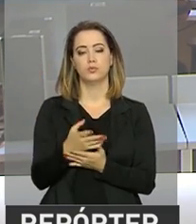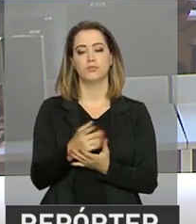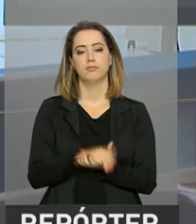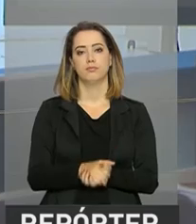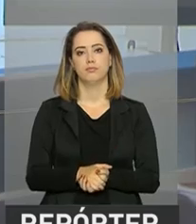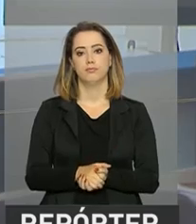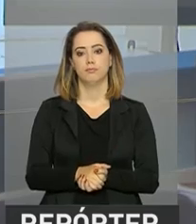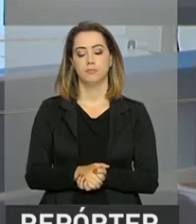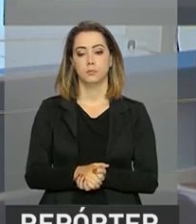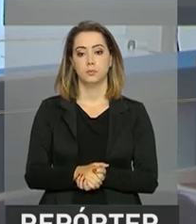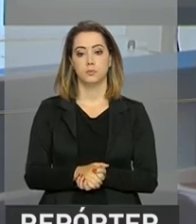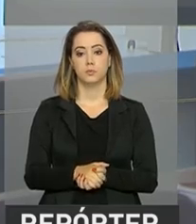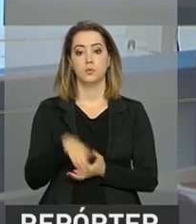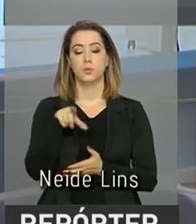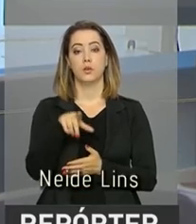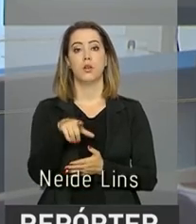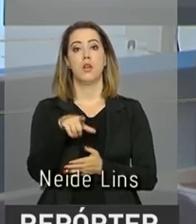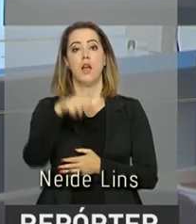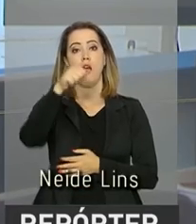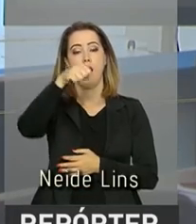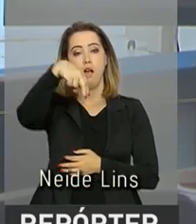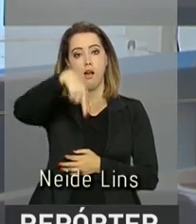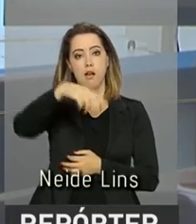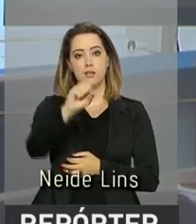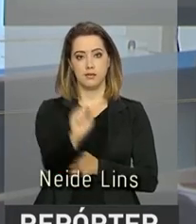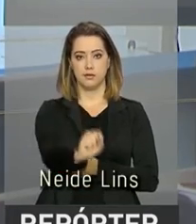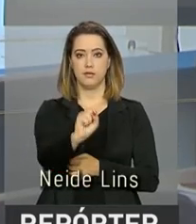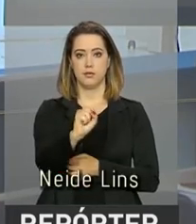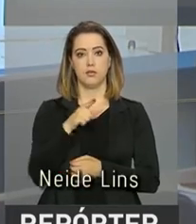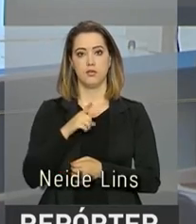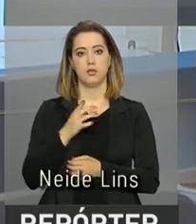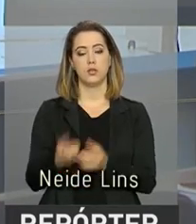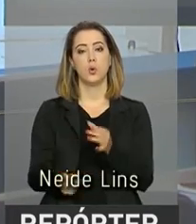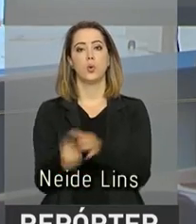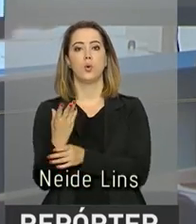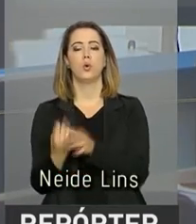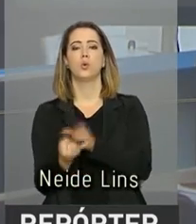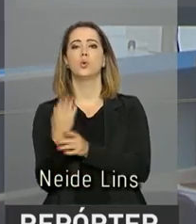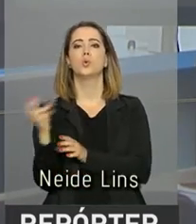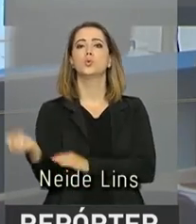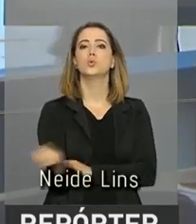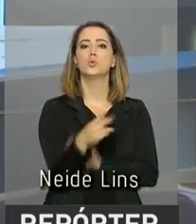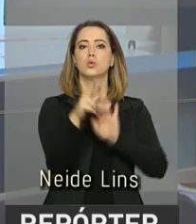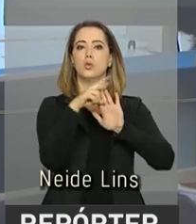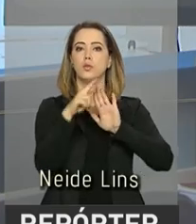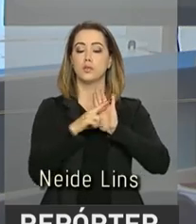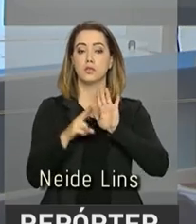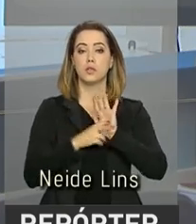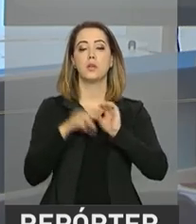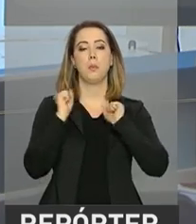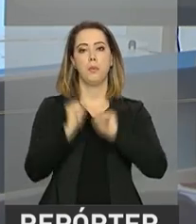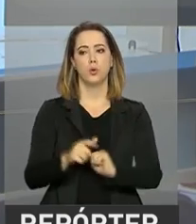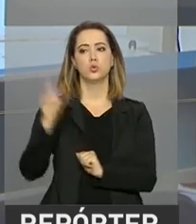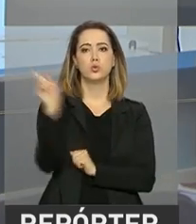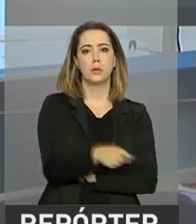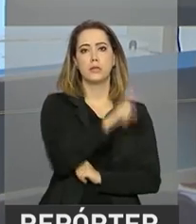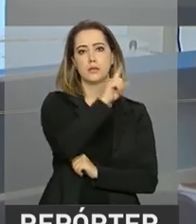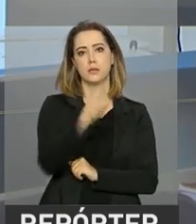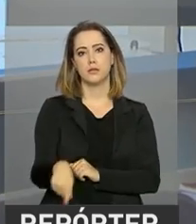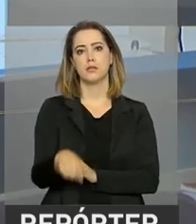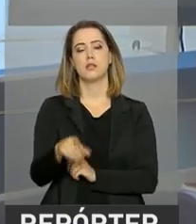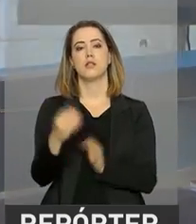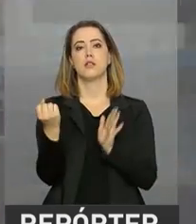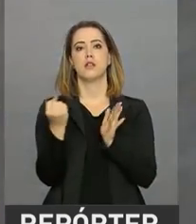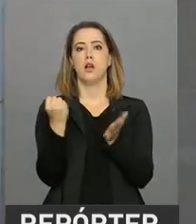sexta-feira. A Agência Nacional de Saúde Suplementar, a ANS, criou regras para facilitar o cancelamento de contratos de planos de